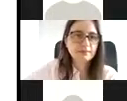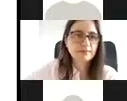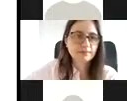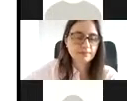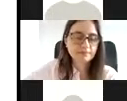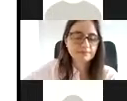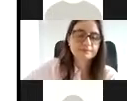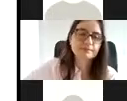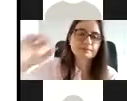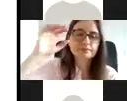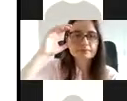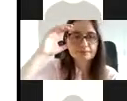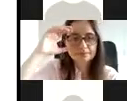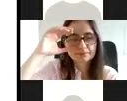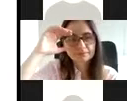áudio.